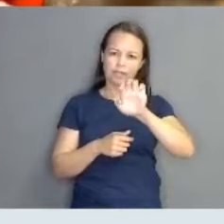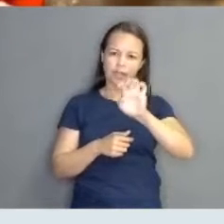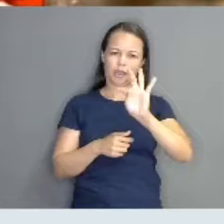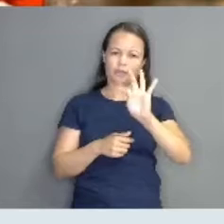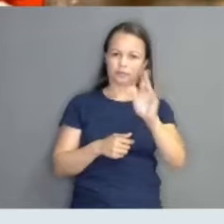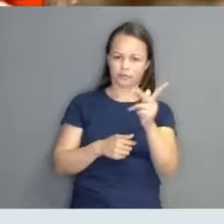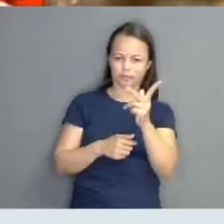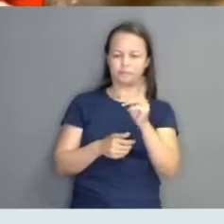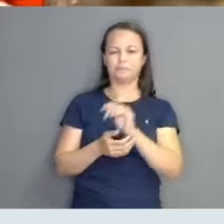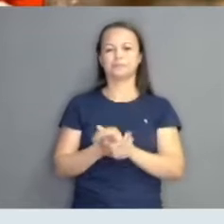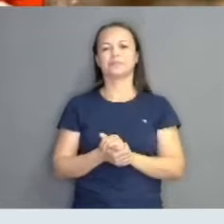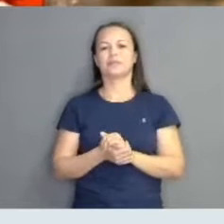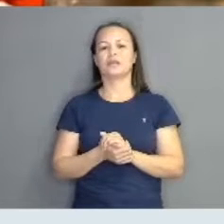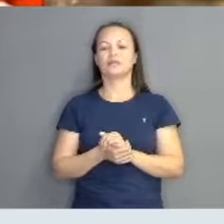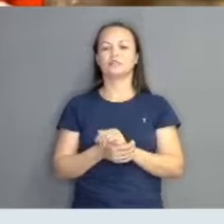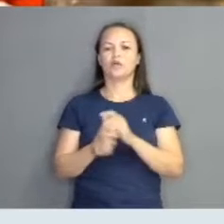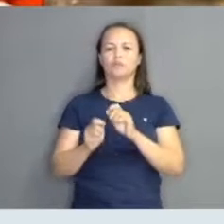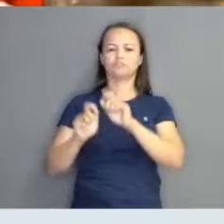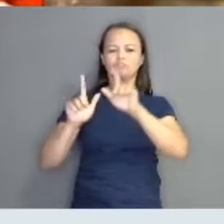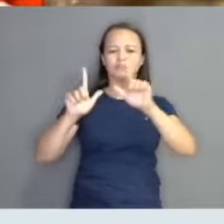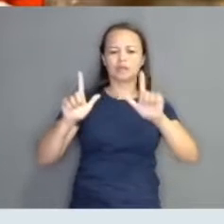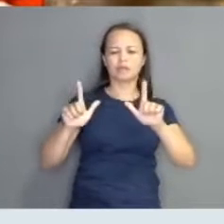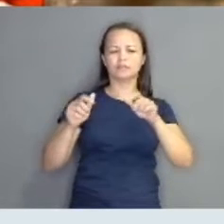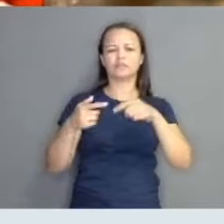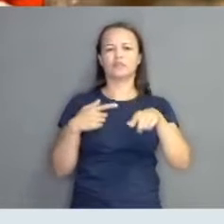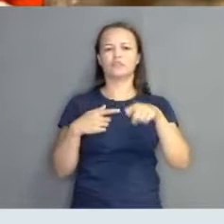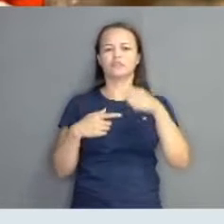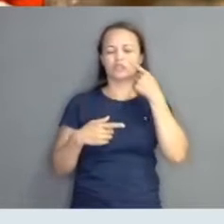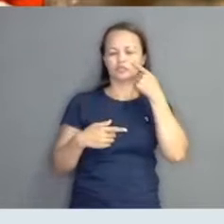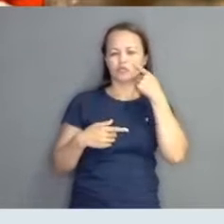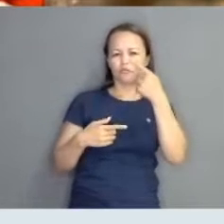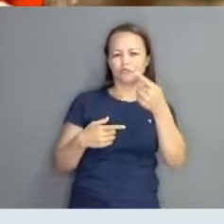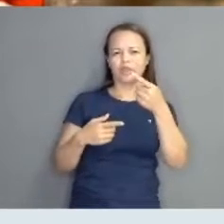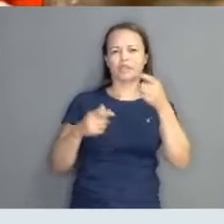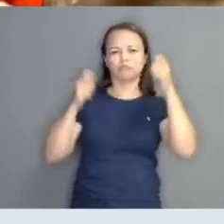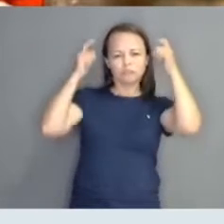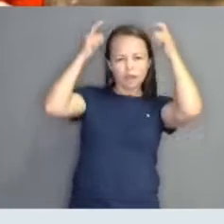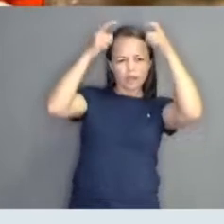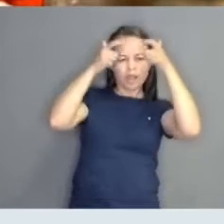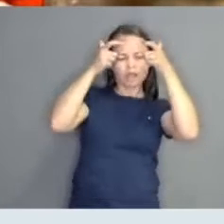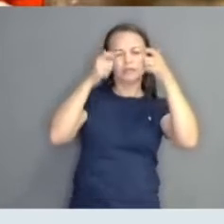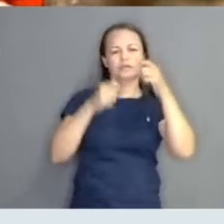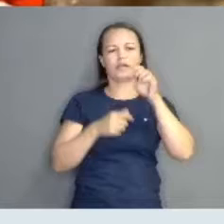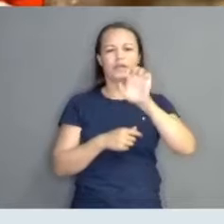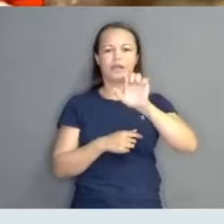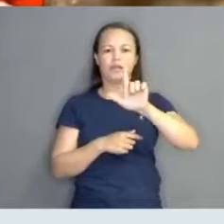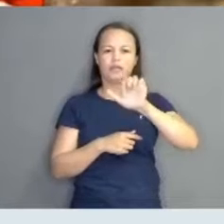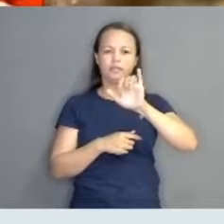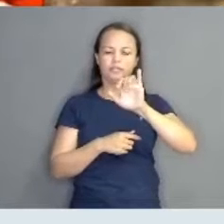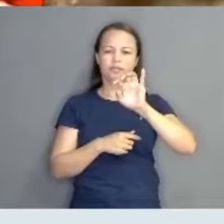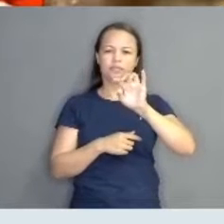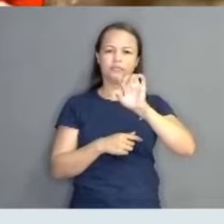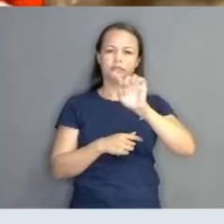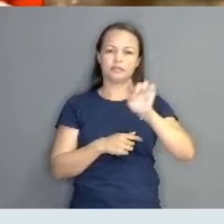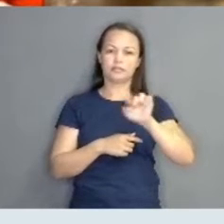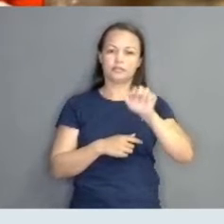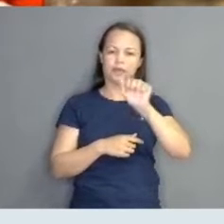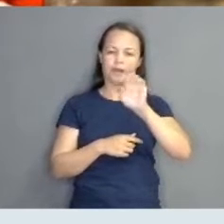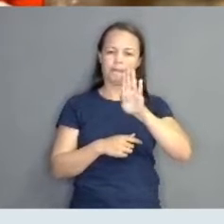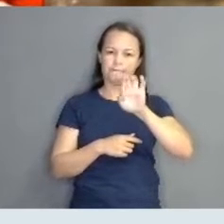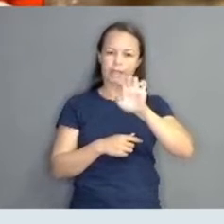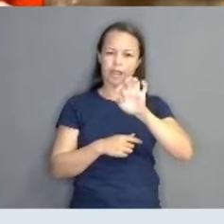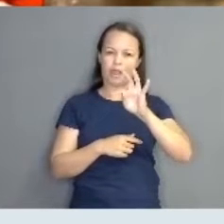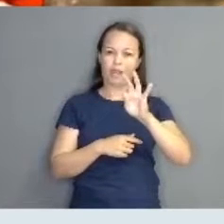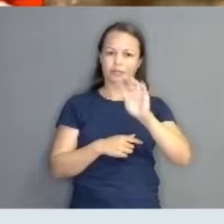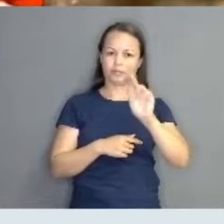Bom, vocês estão vendo a imagem da Rainha Elizabeth II, né? A monarca que